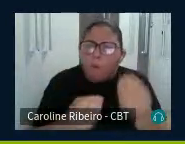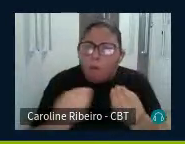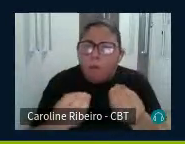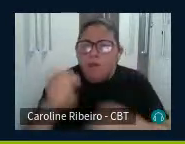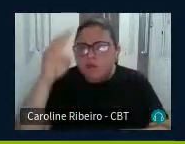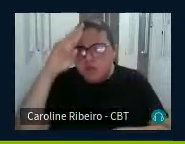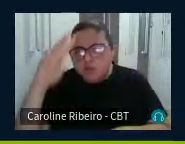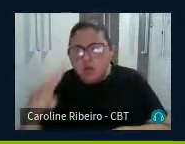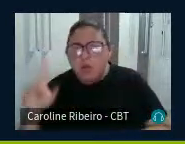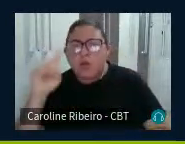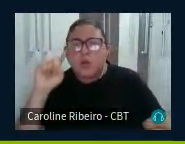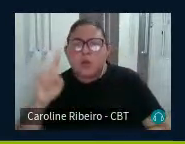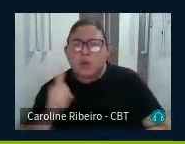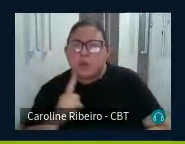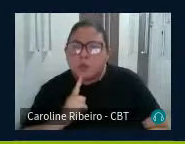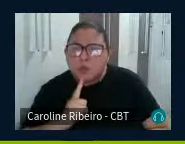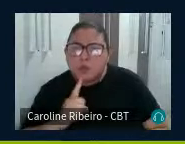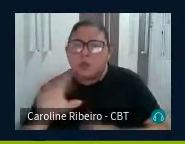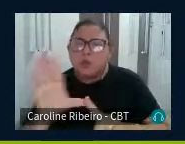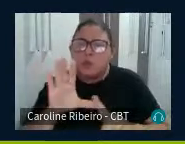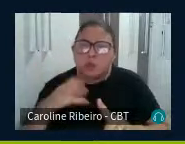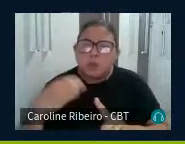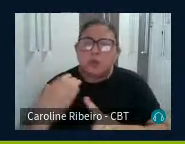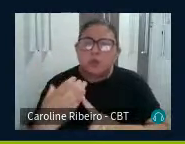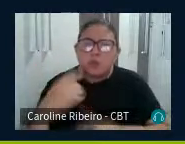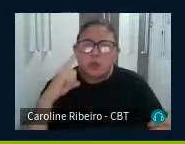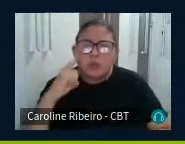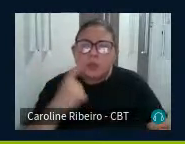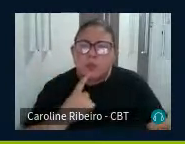do surdo.